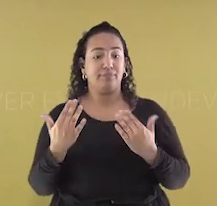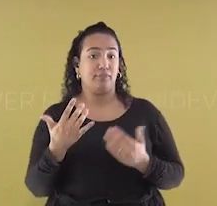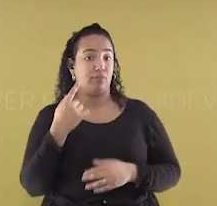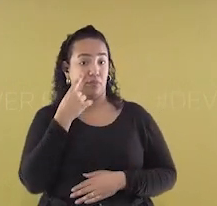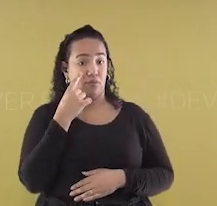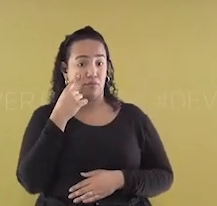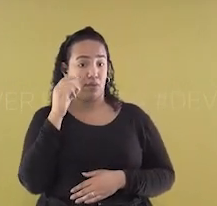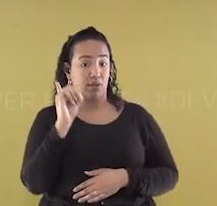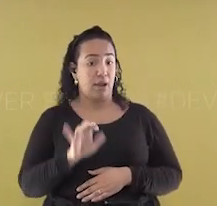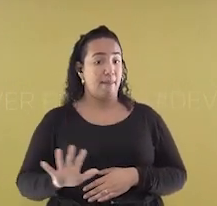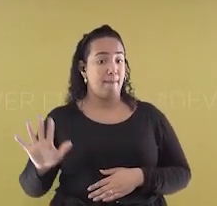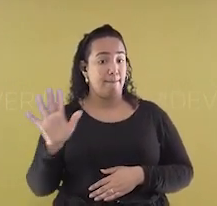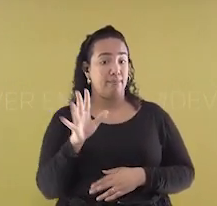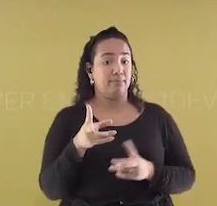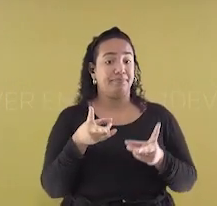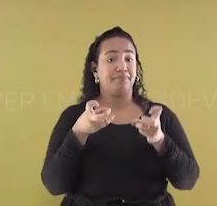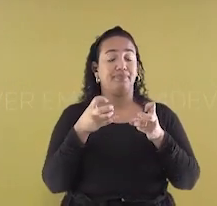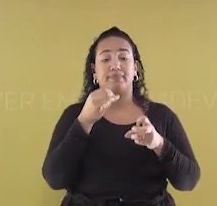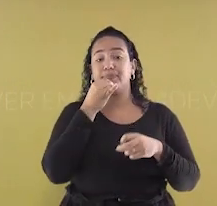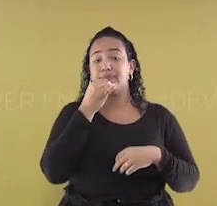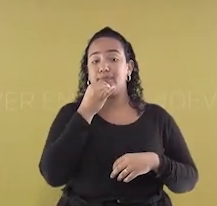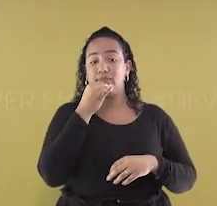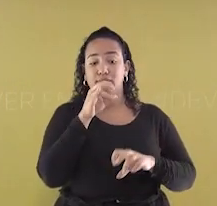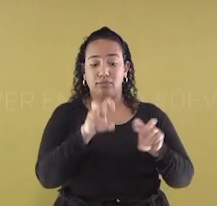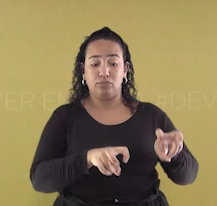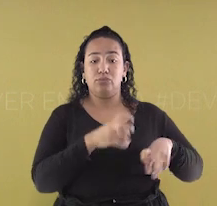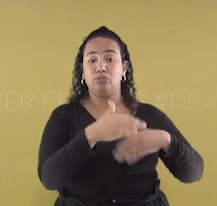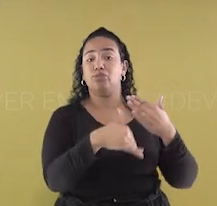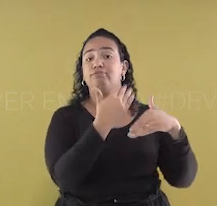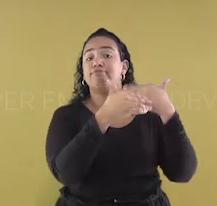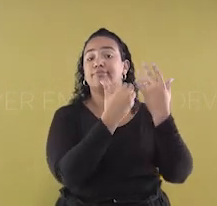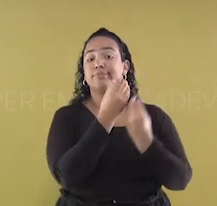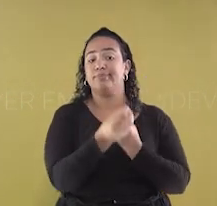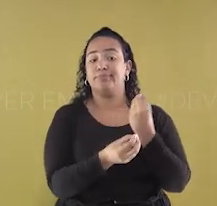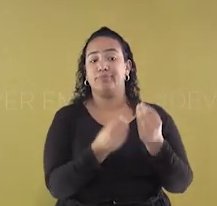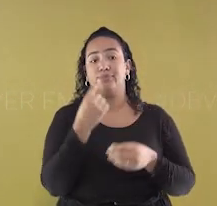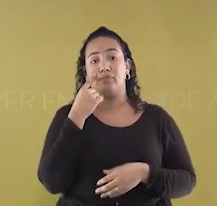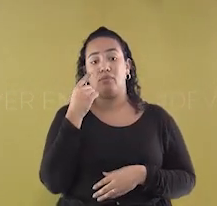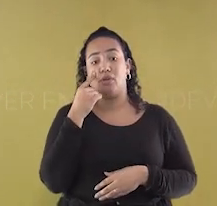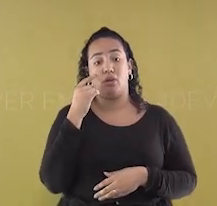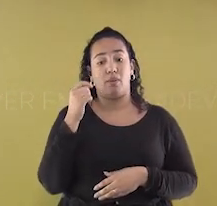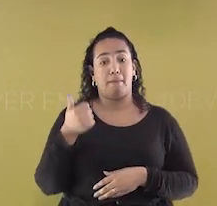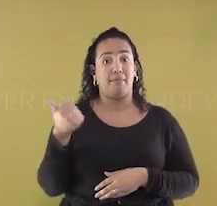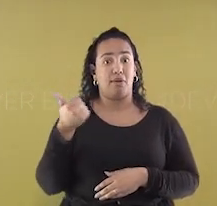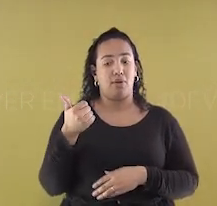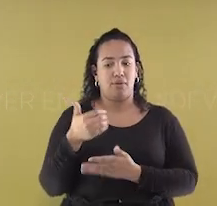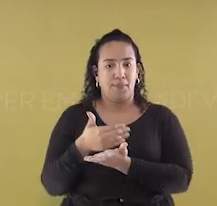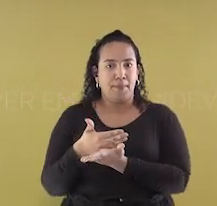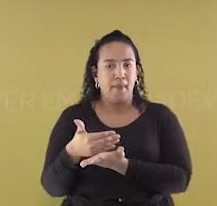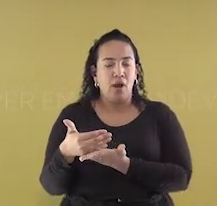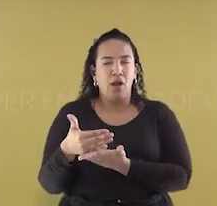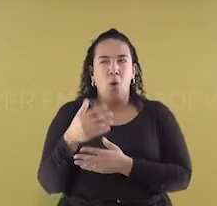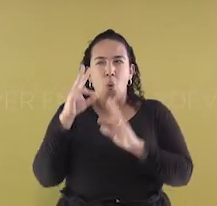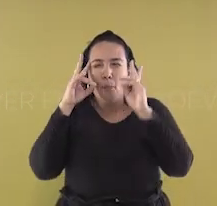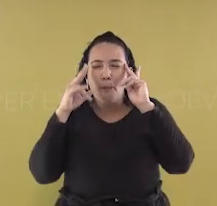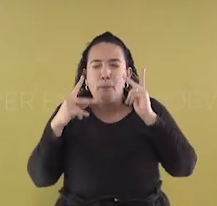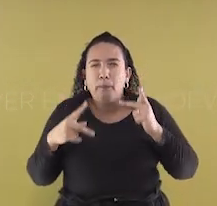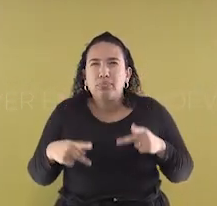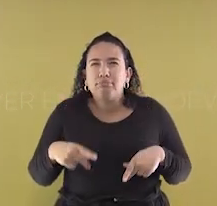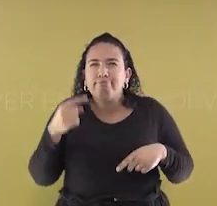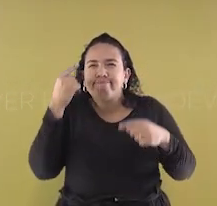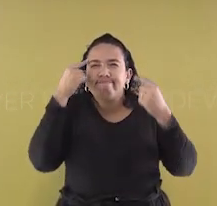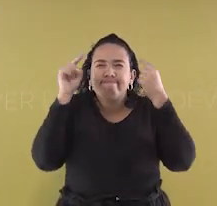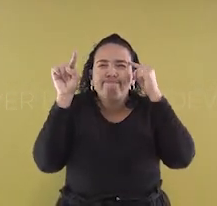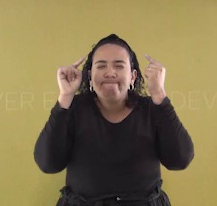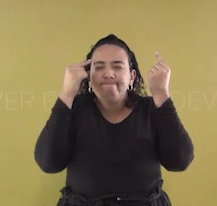consegue perceber a evolução da agricultura junto com a humanidade. Aqui a gente percebe no princípio, quando os homens começaram a